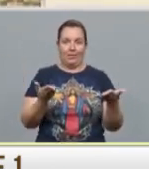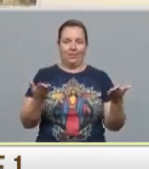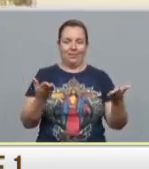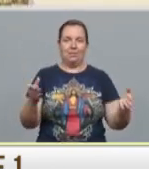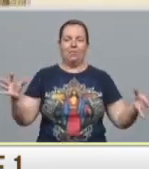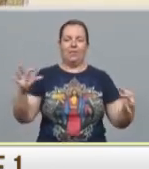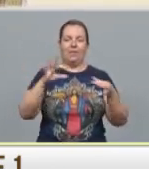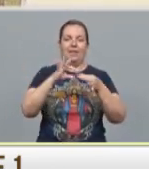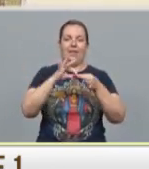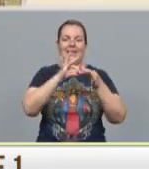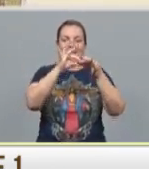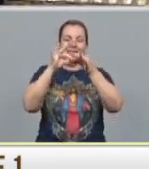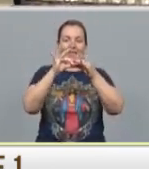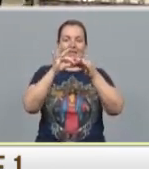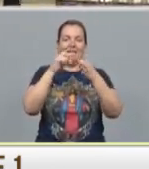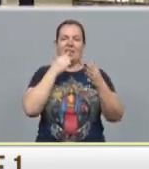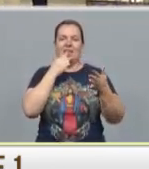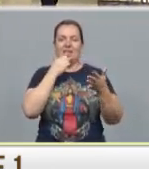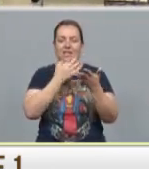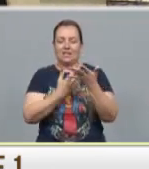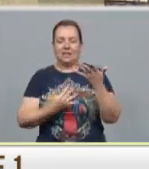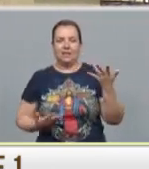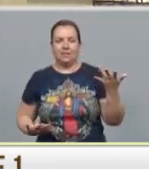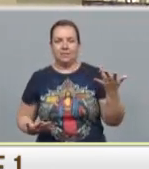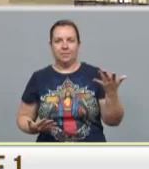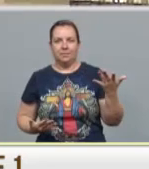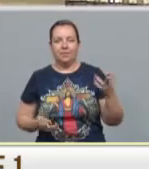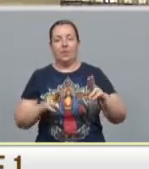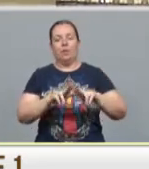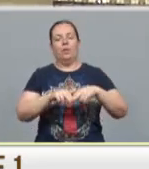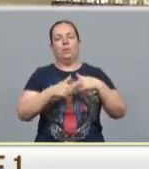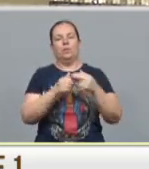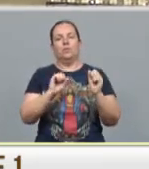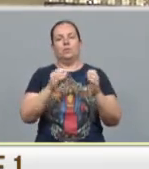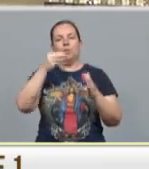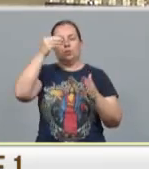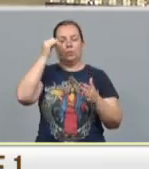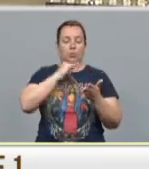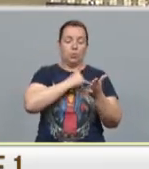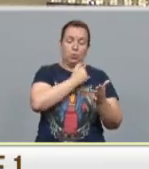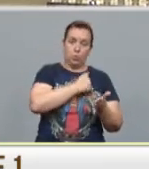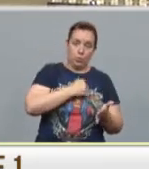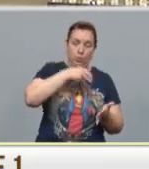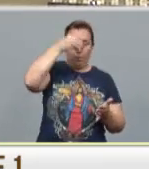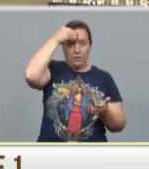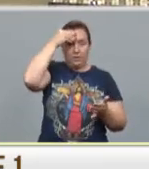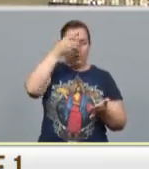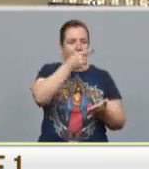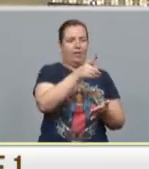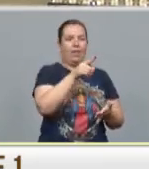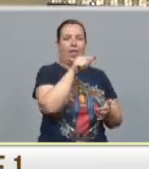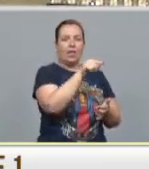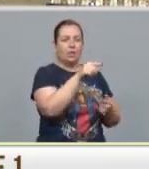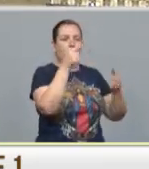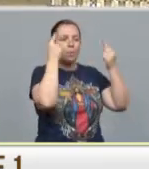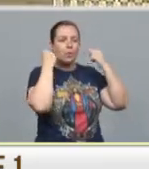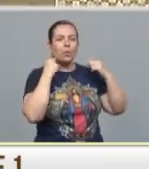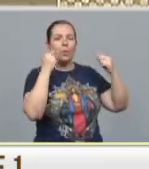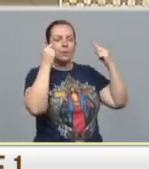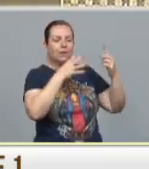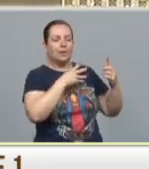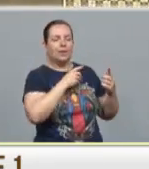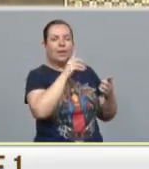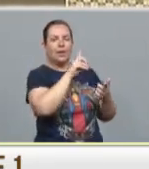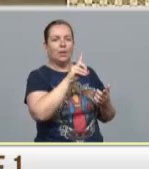externa, é uma aliança no sangue. Por isso, quando João Batista diz, eis o Cordeiro de Deus, ele está dizendo para mim